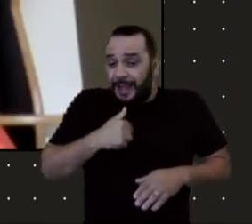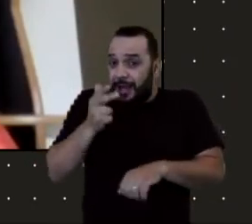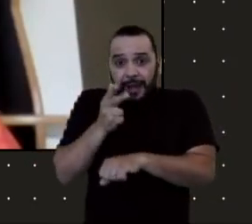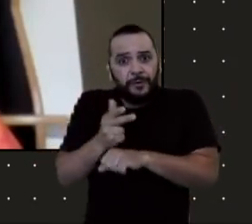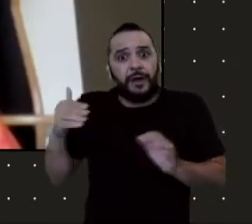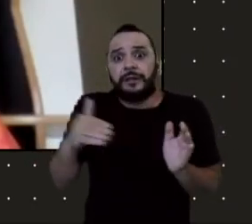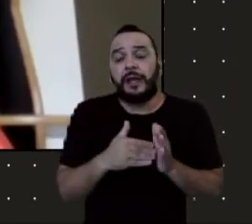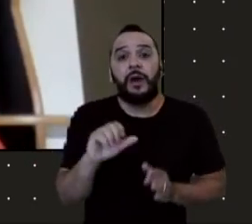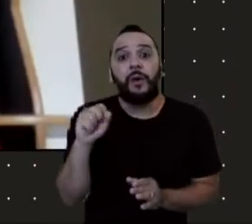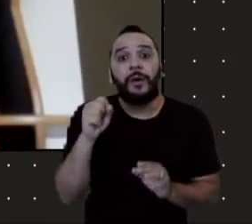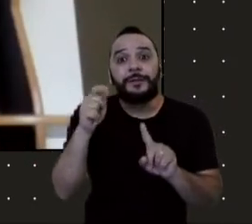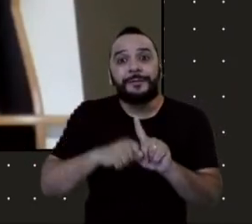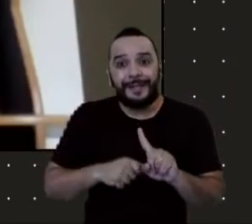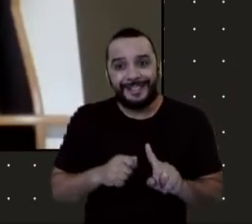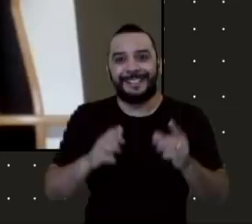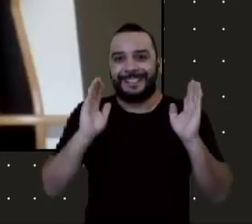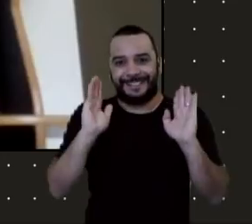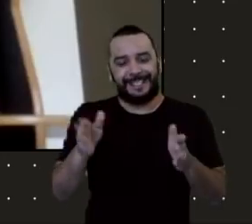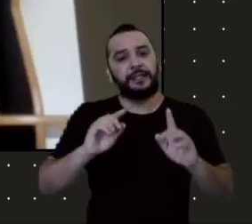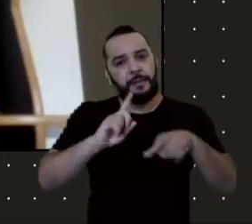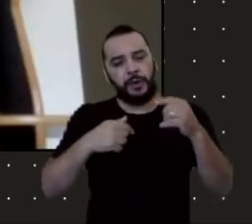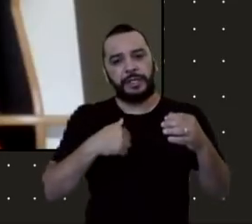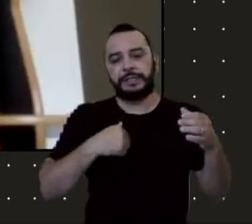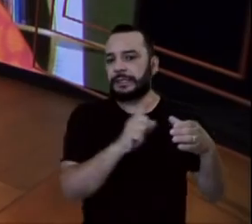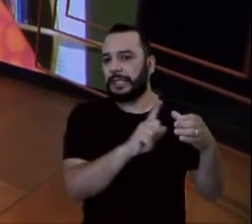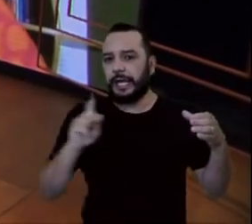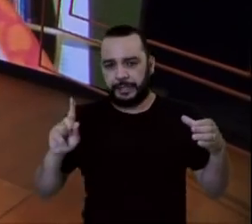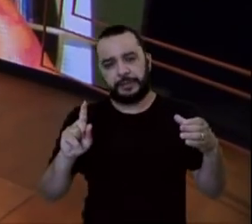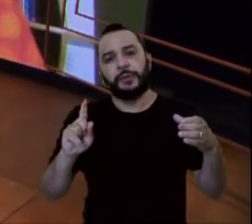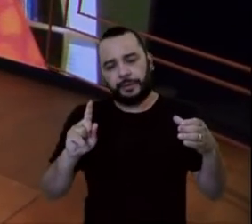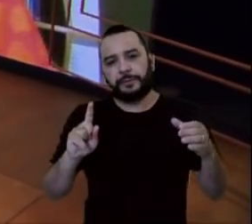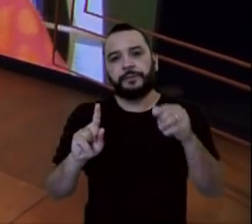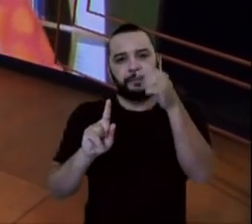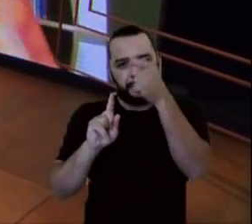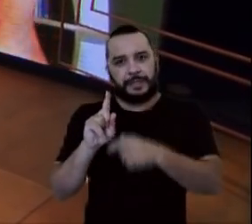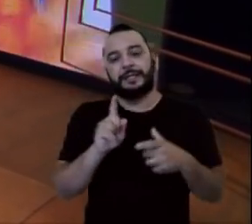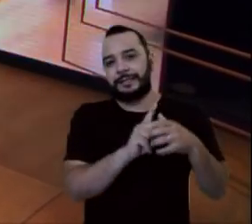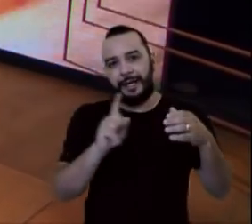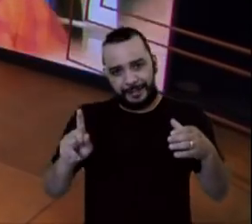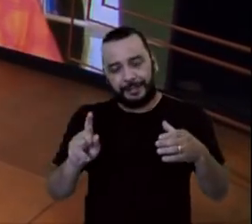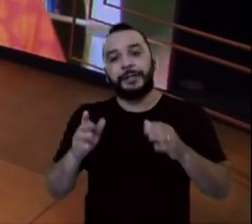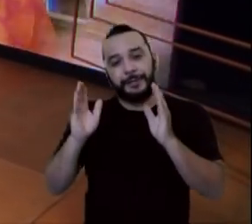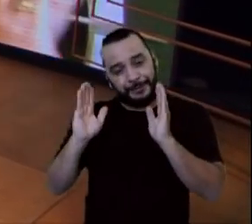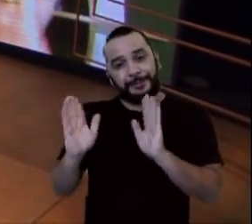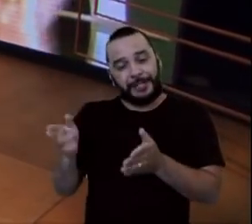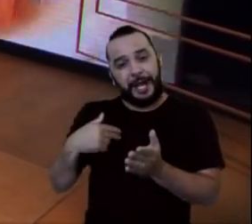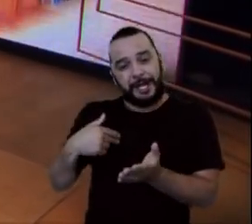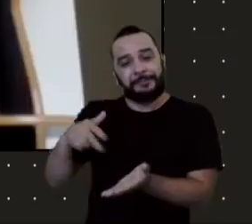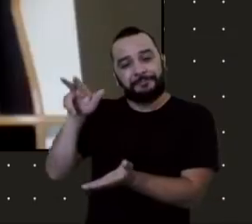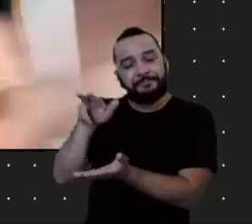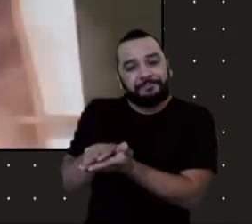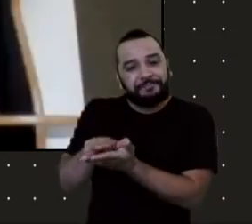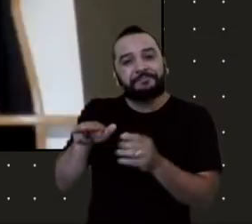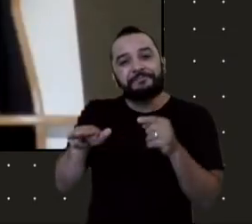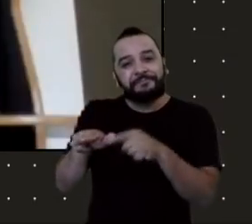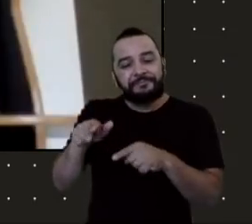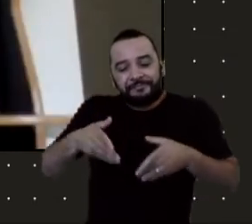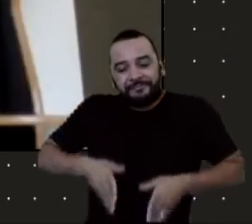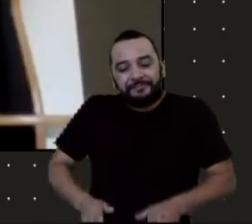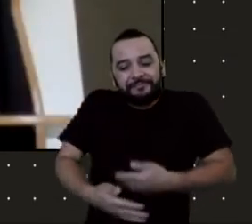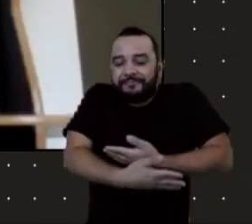o finalzinho mesmo, 8 meses e meio, quando ela saiu, o personagem saiu para a maternidade.